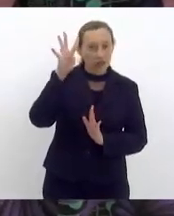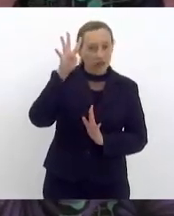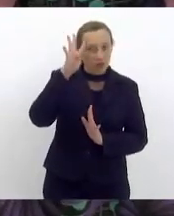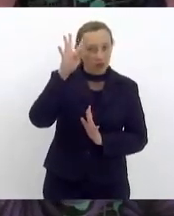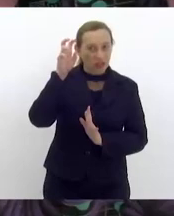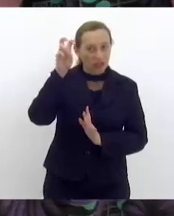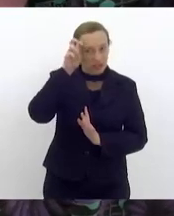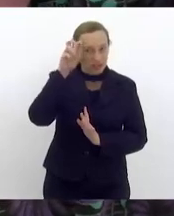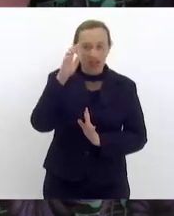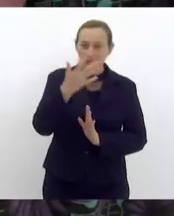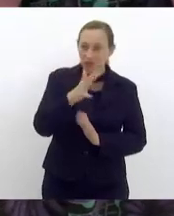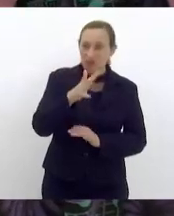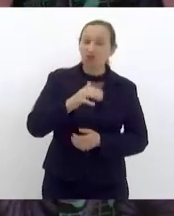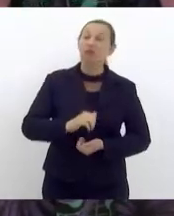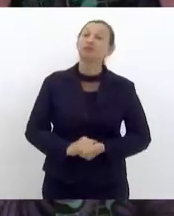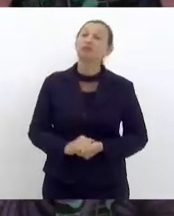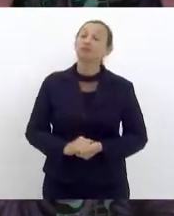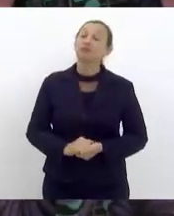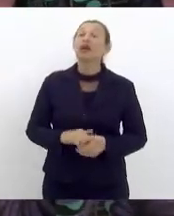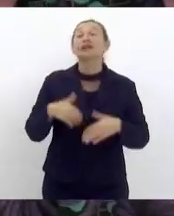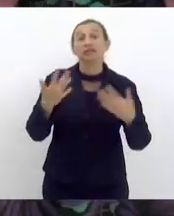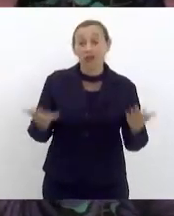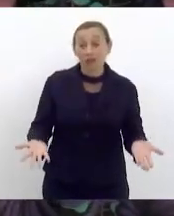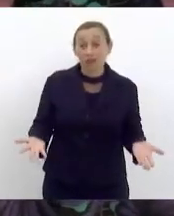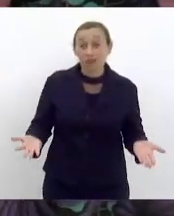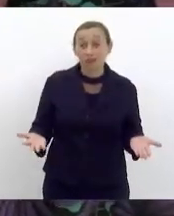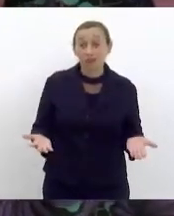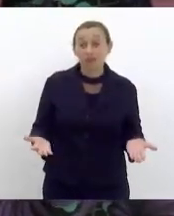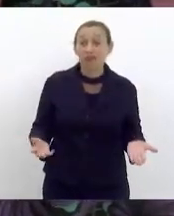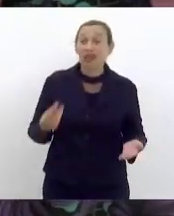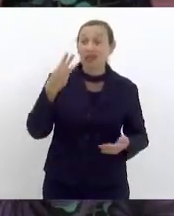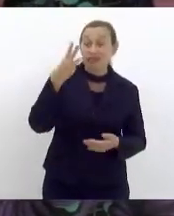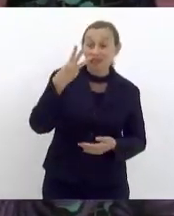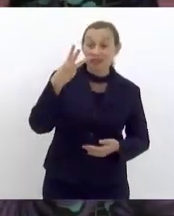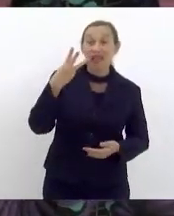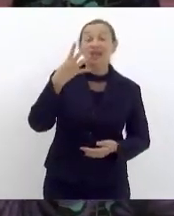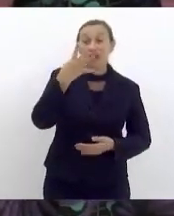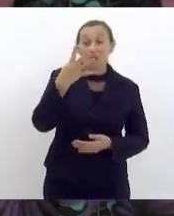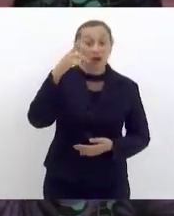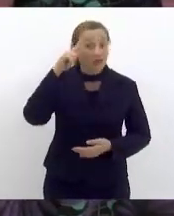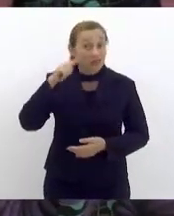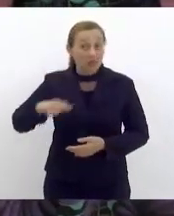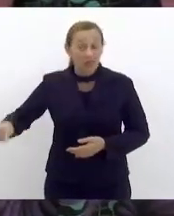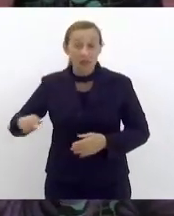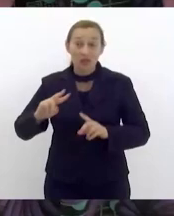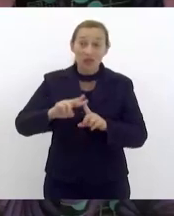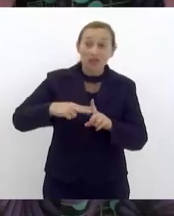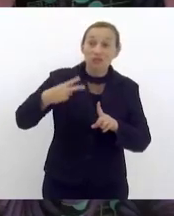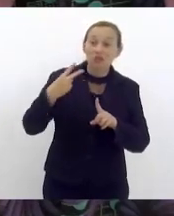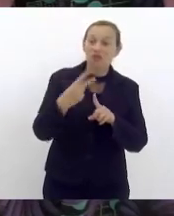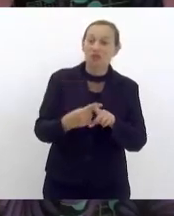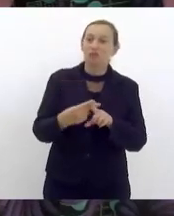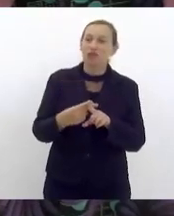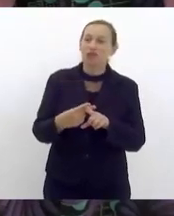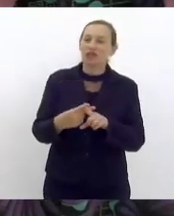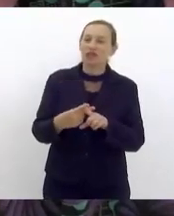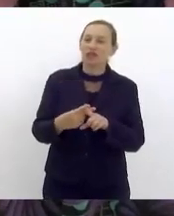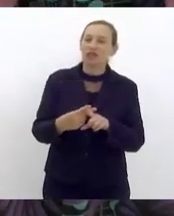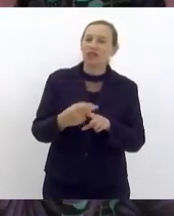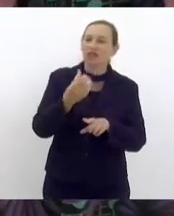quinta um pouco mais um pouco menos então em três semanas em quatro semanas multiplica são cerca de